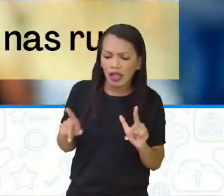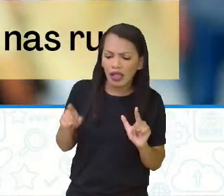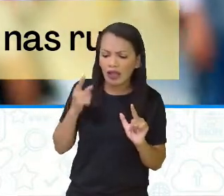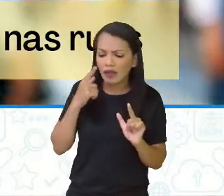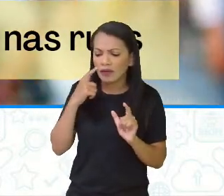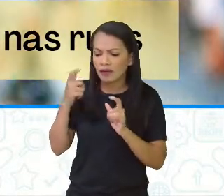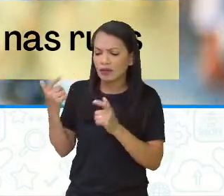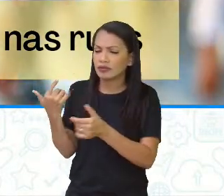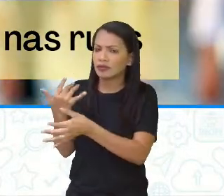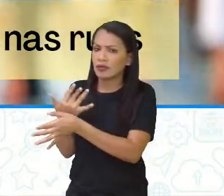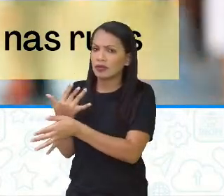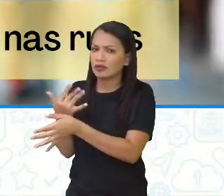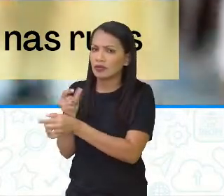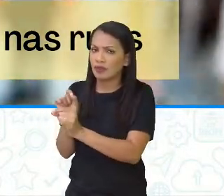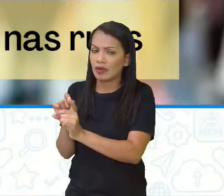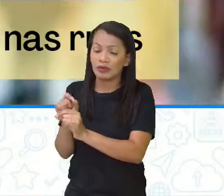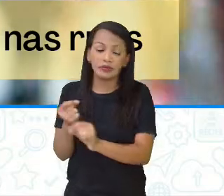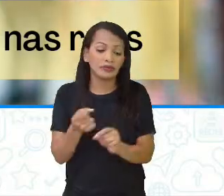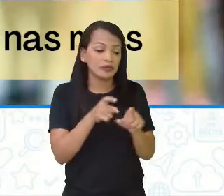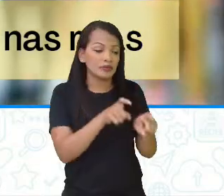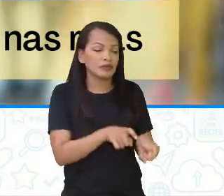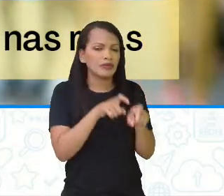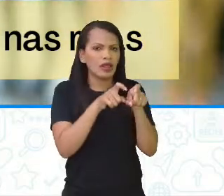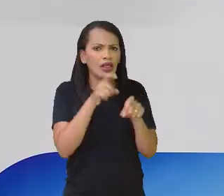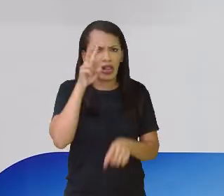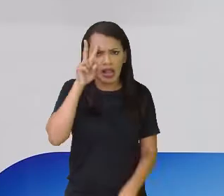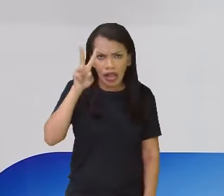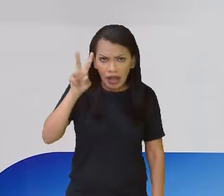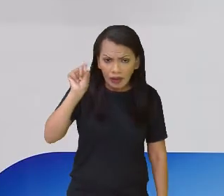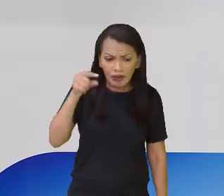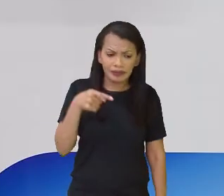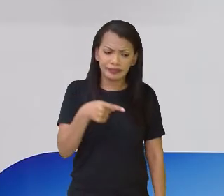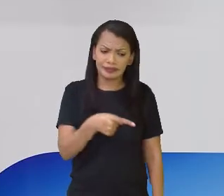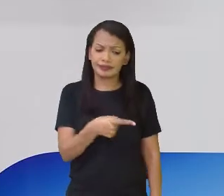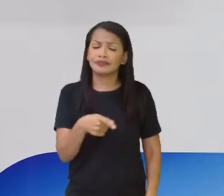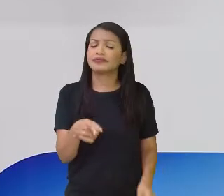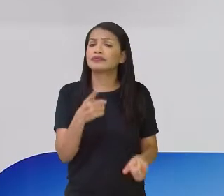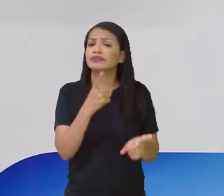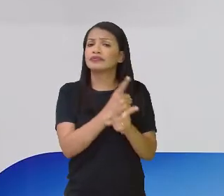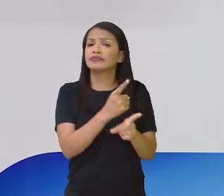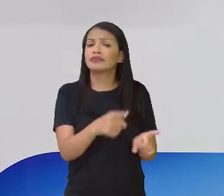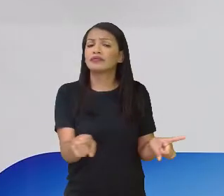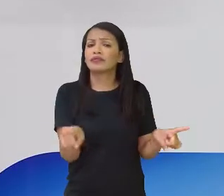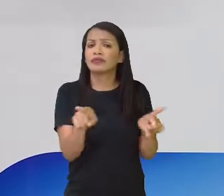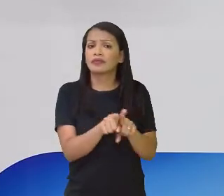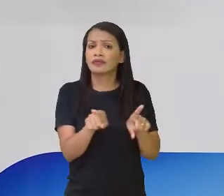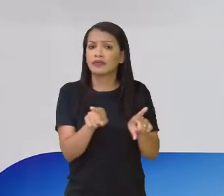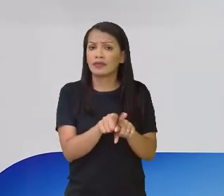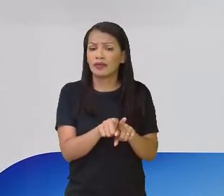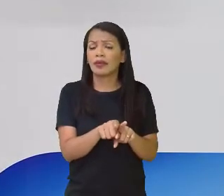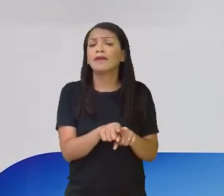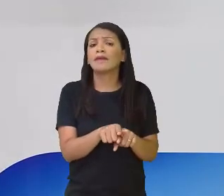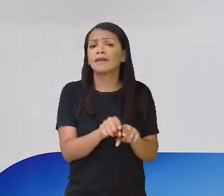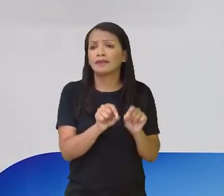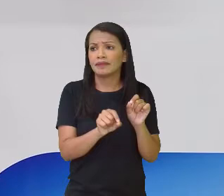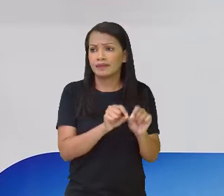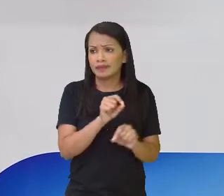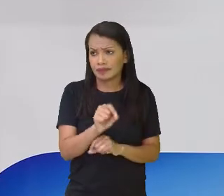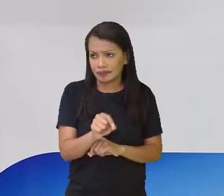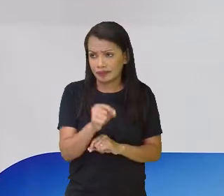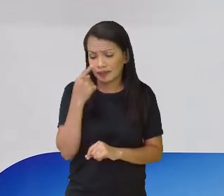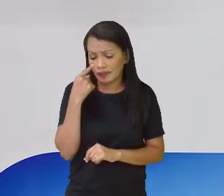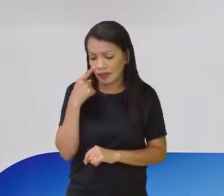espaço rural. Lembra que a paisagem urbana a gente vai encontrar também mais pessoas. Se eu tenho